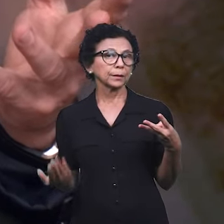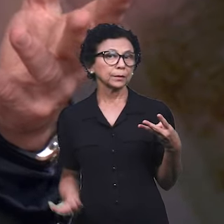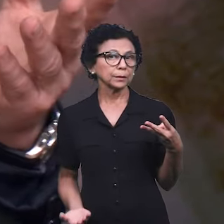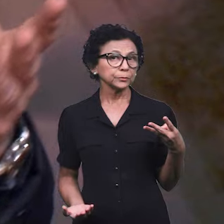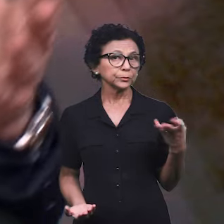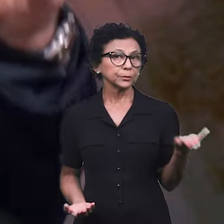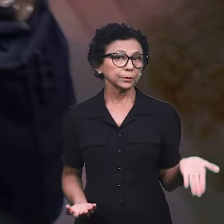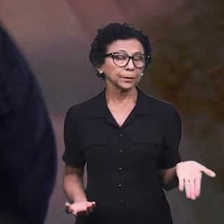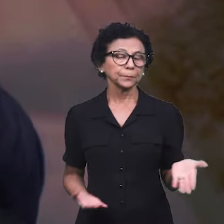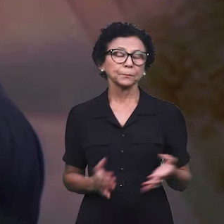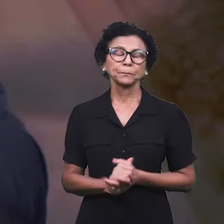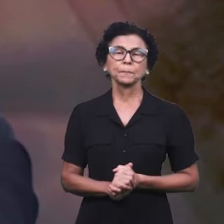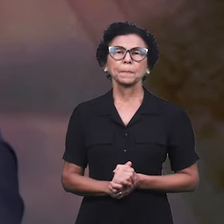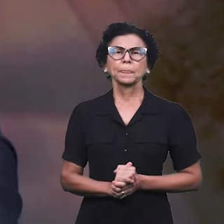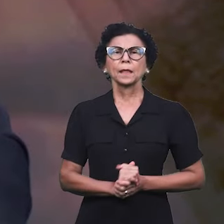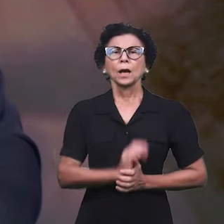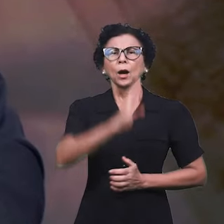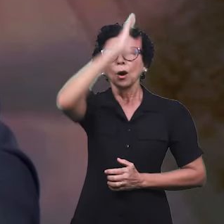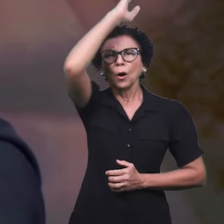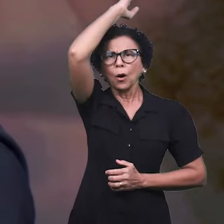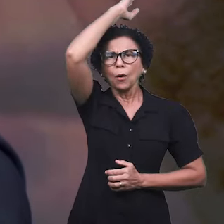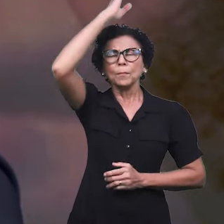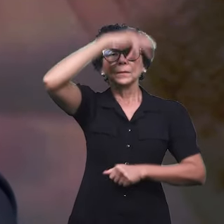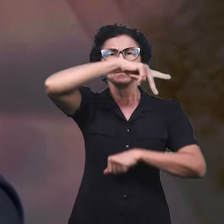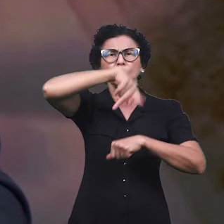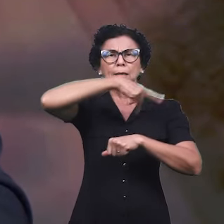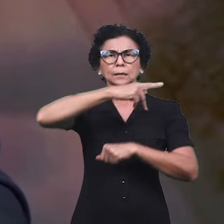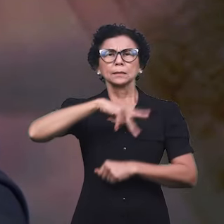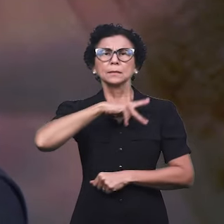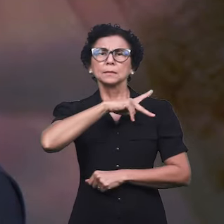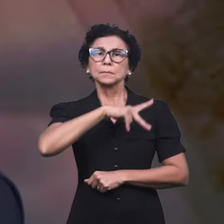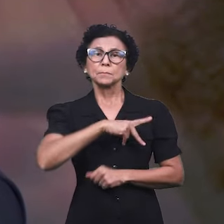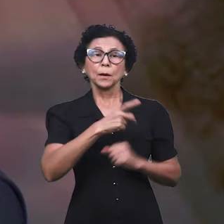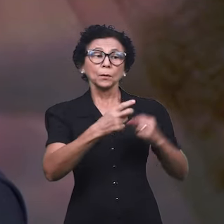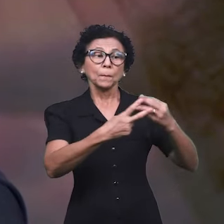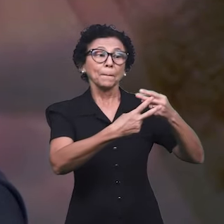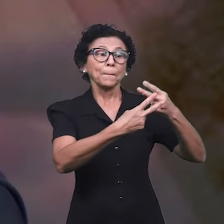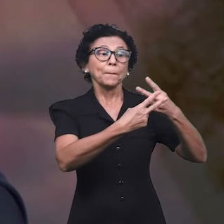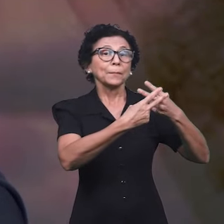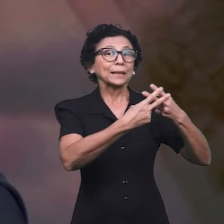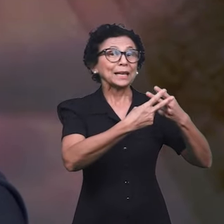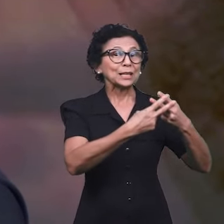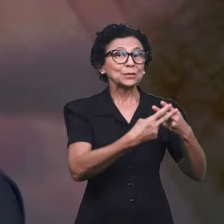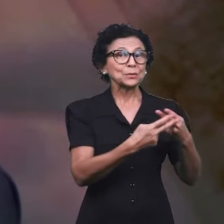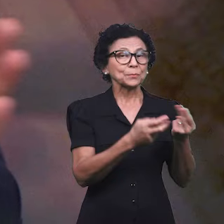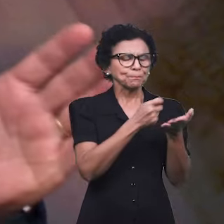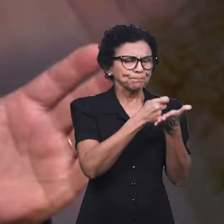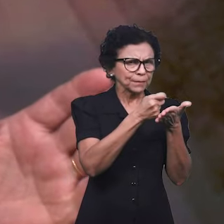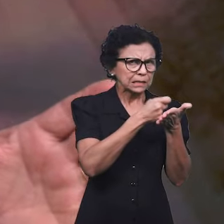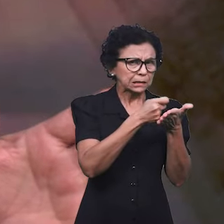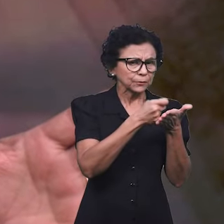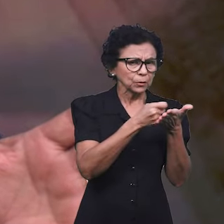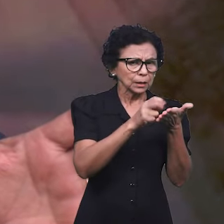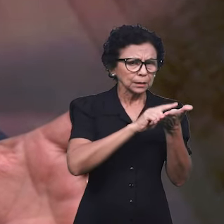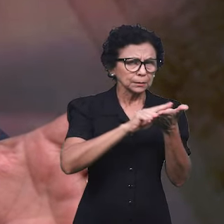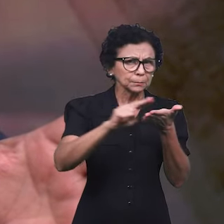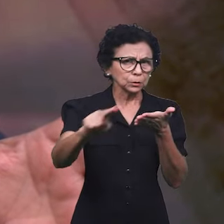Roma, escreveu essa carta aos Colossenses, a preocupação deles, né? E ele diz aqui,